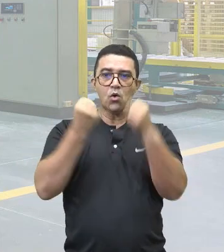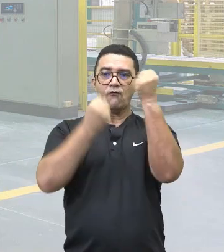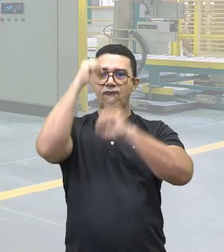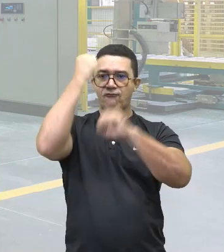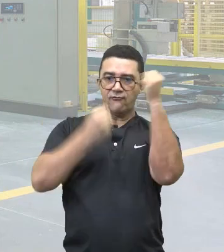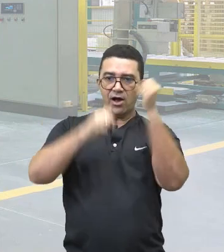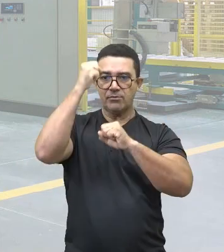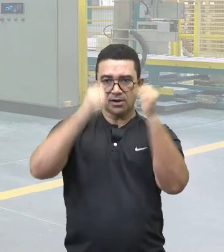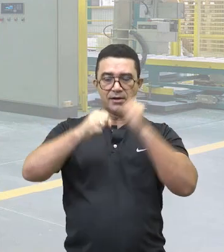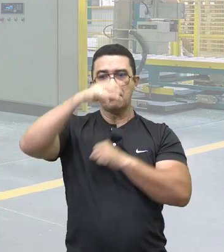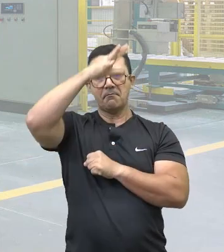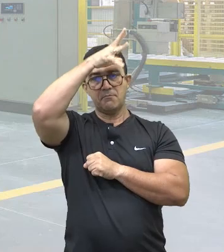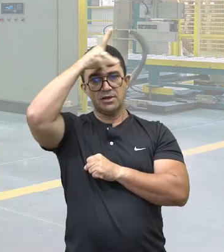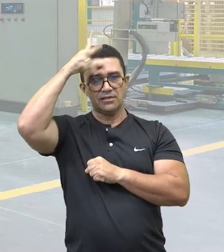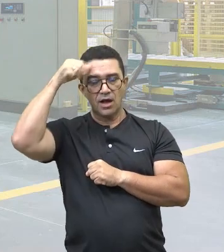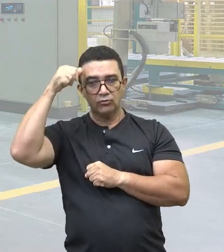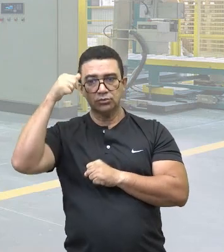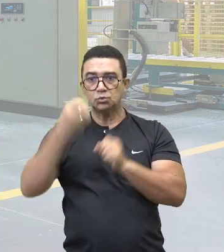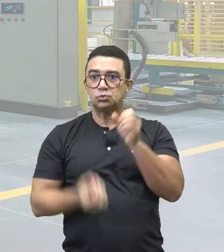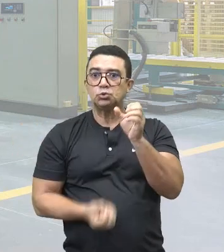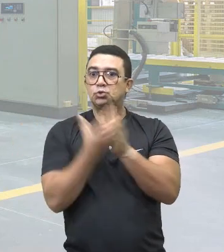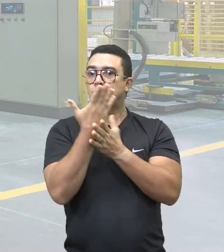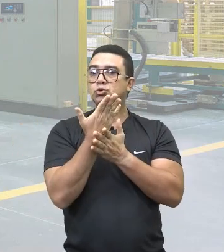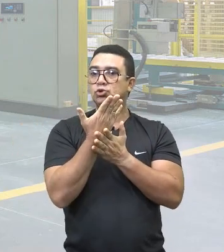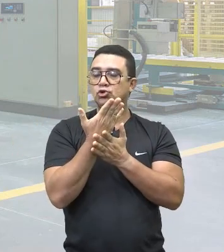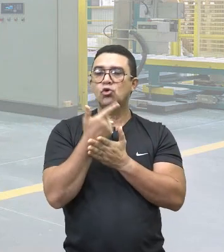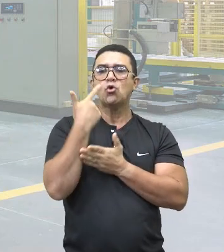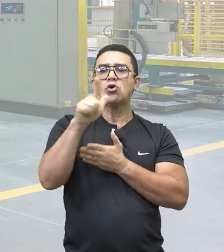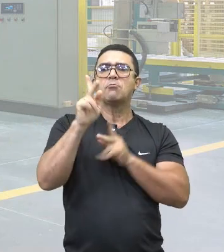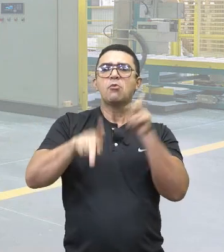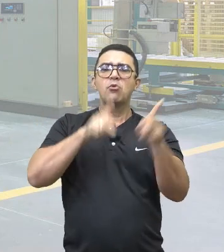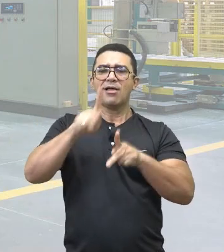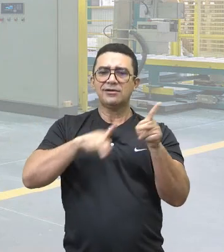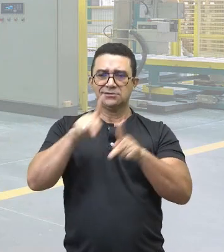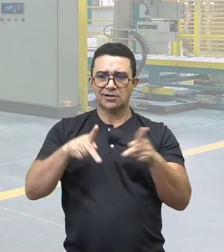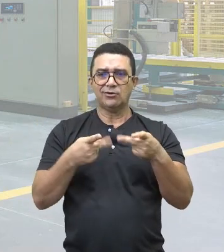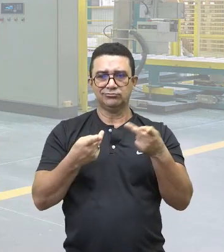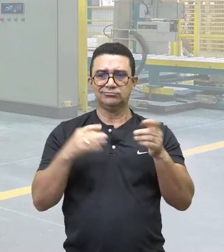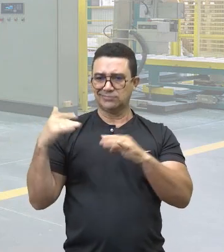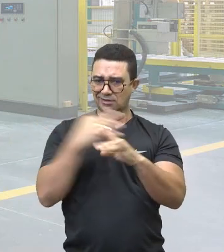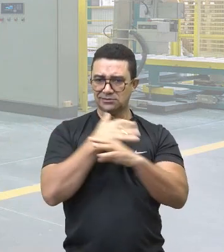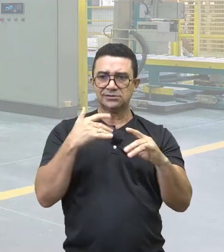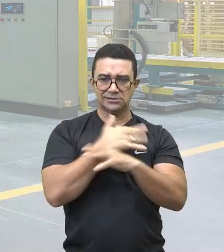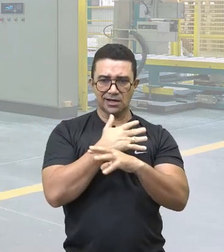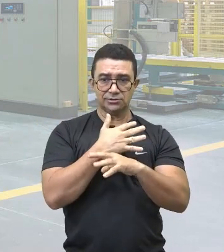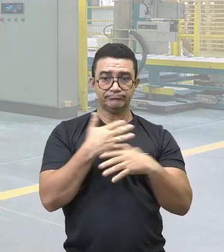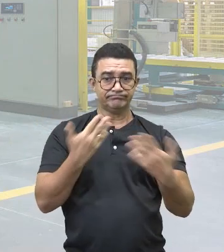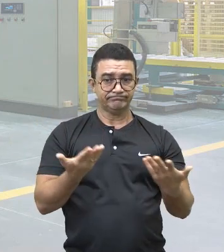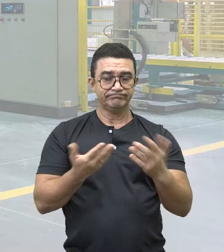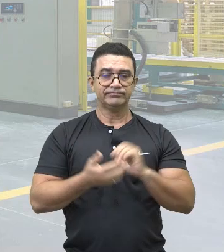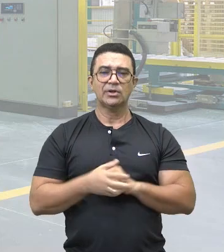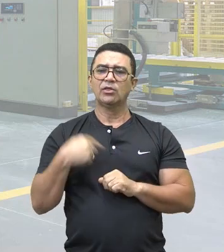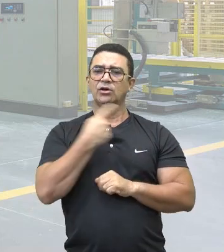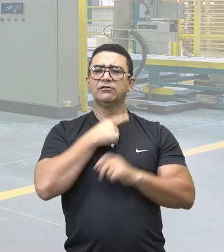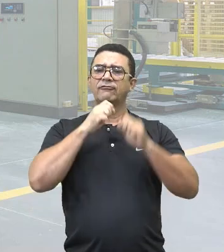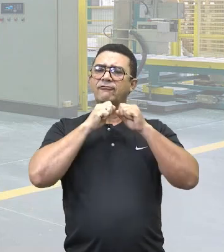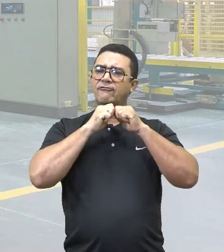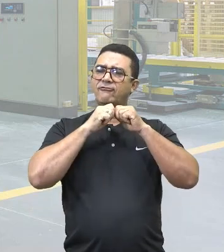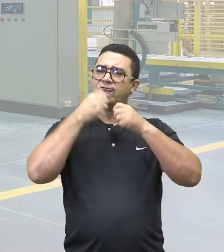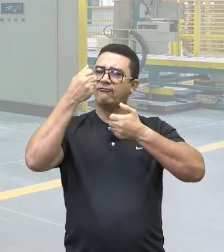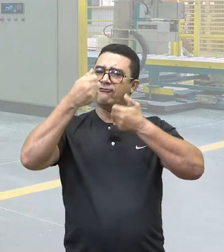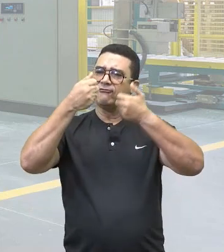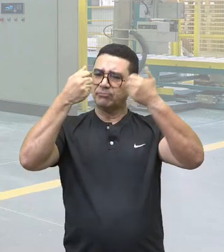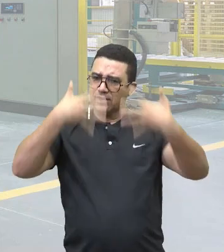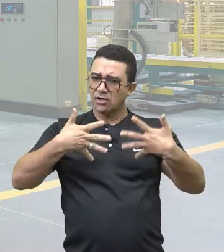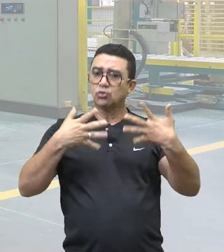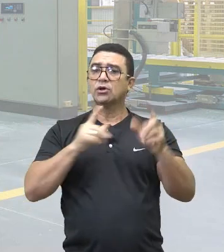de Manaus. Então surge uma nova dinâmica na população das cidades. A gente está falando aqui de governo militar, mas a partir